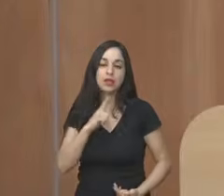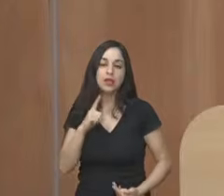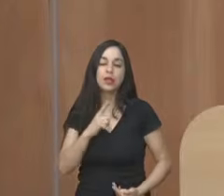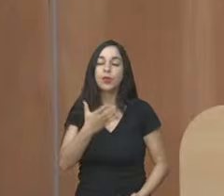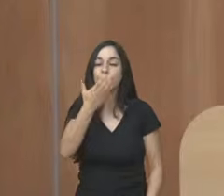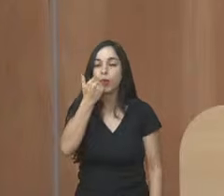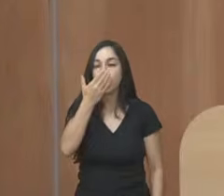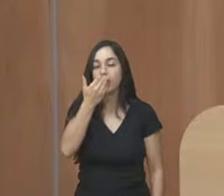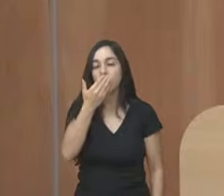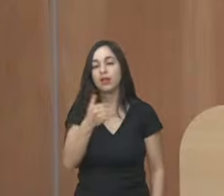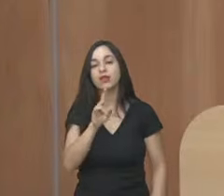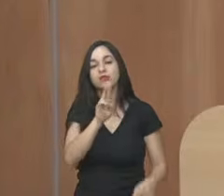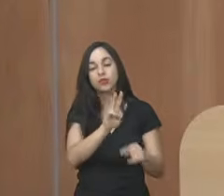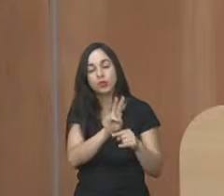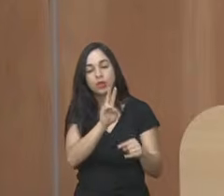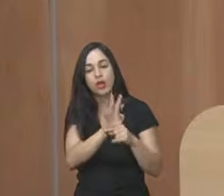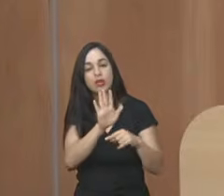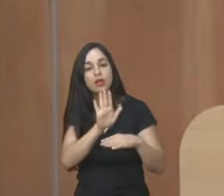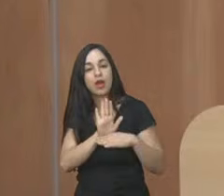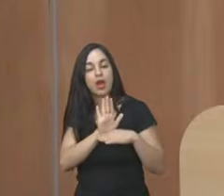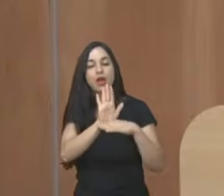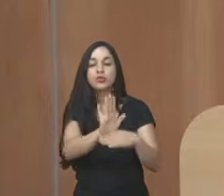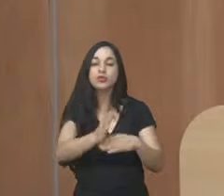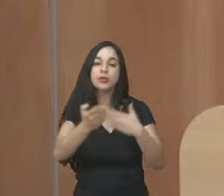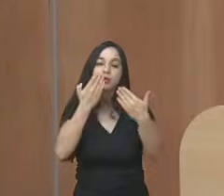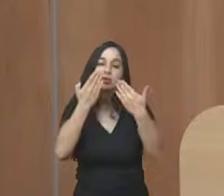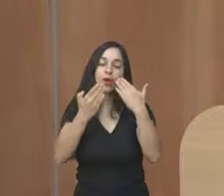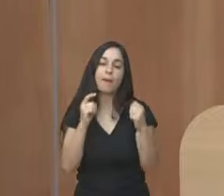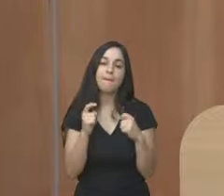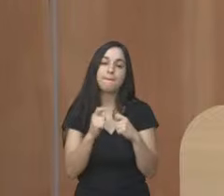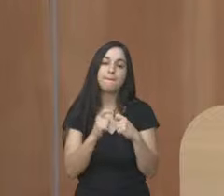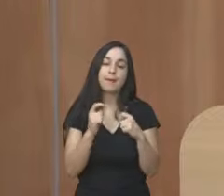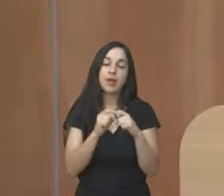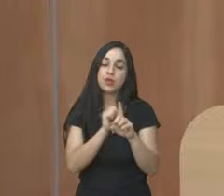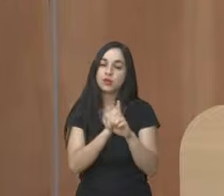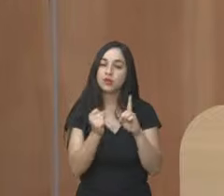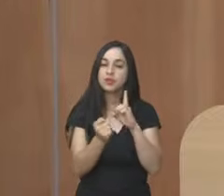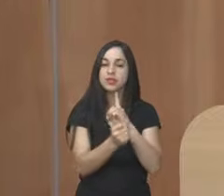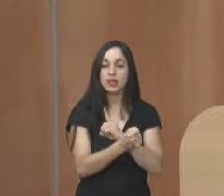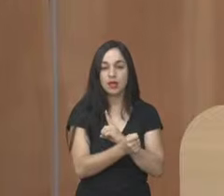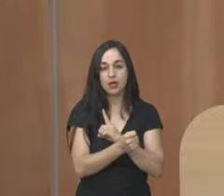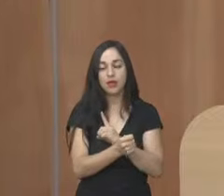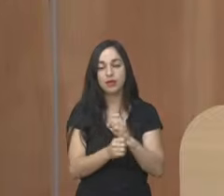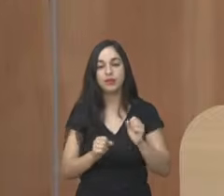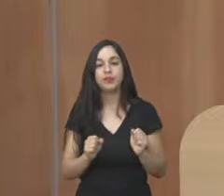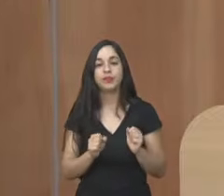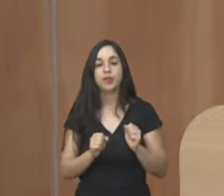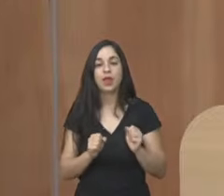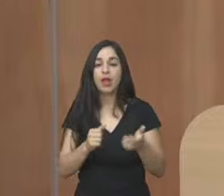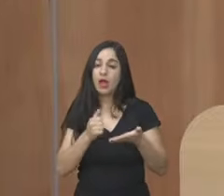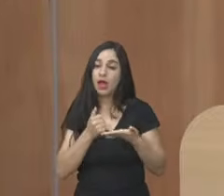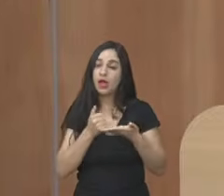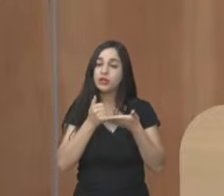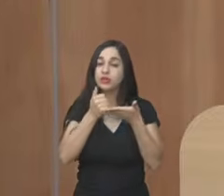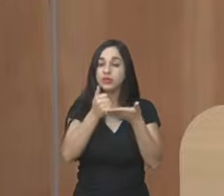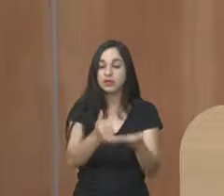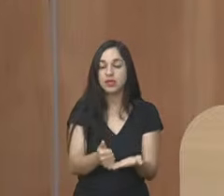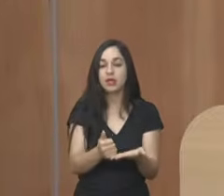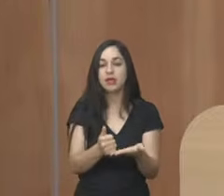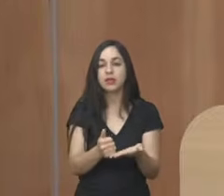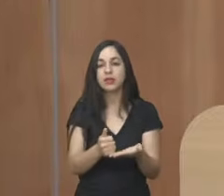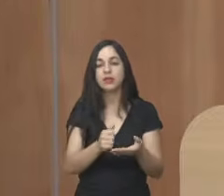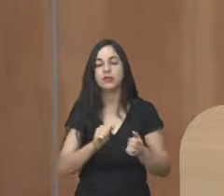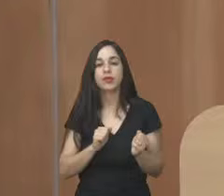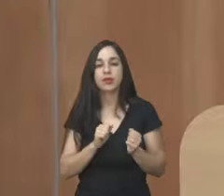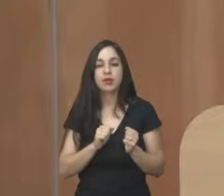alimentação, mas também acompanhamento psicológico, médico, social, contribuindo efetivamente para a recuperação